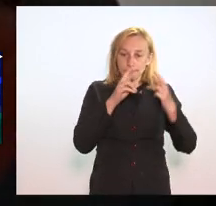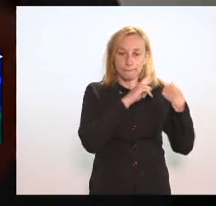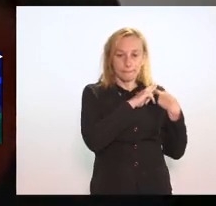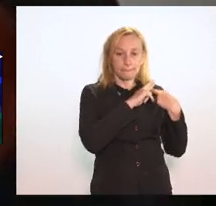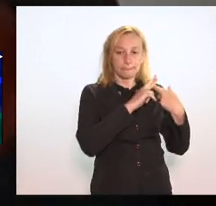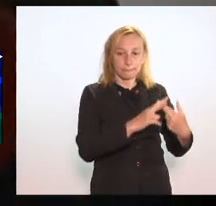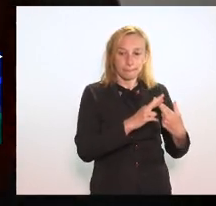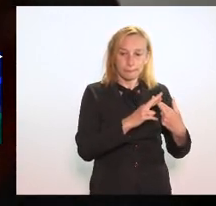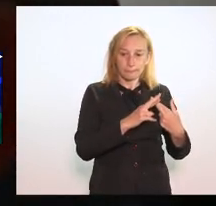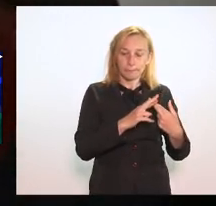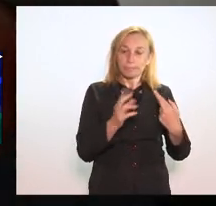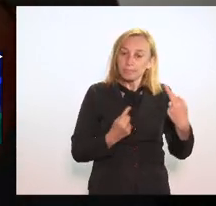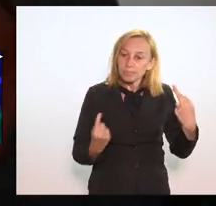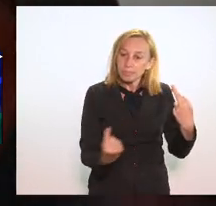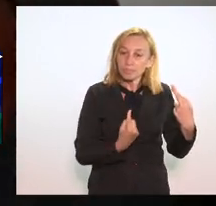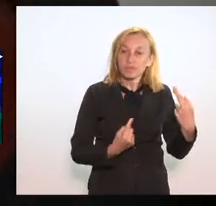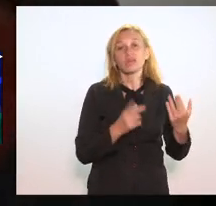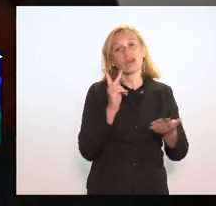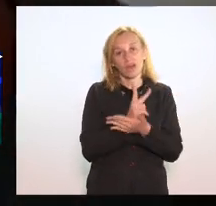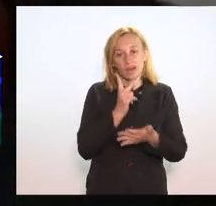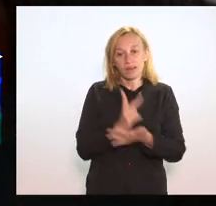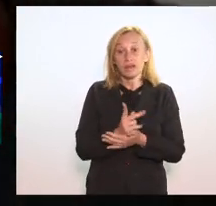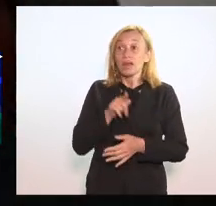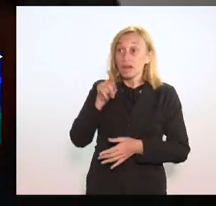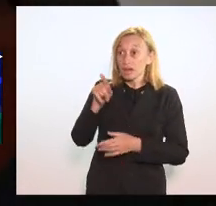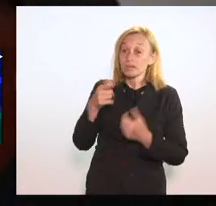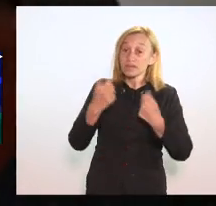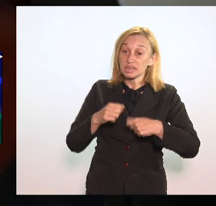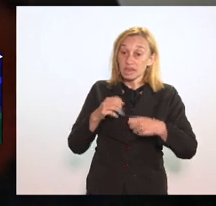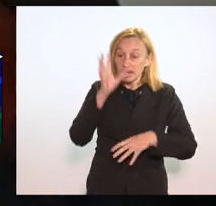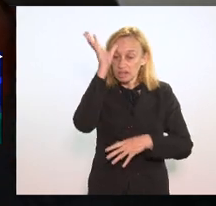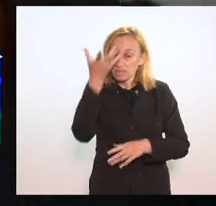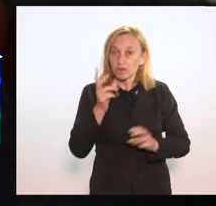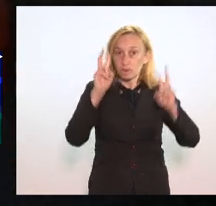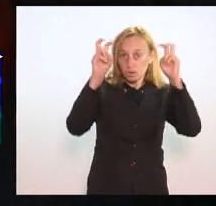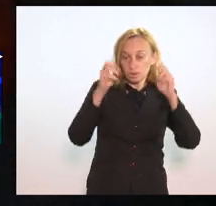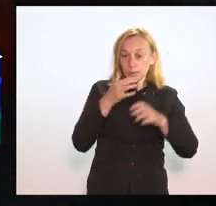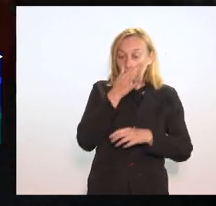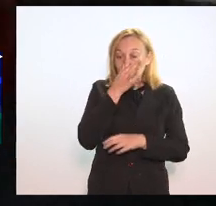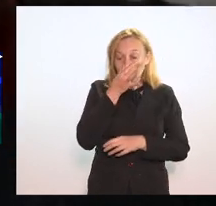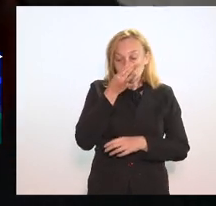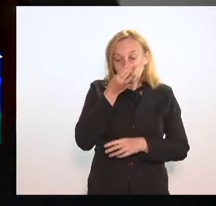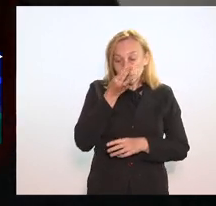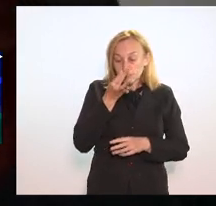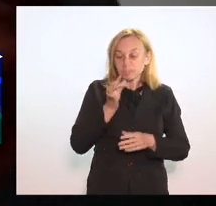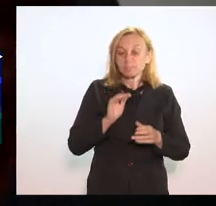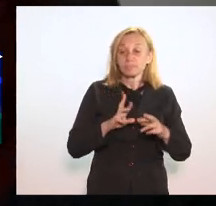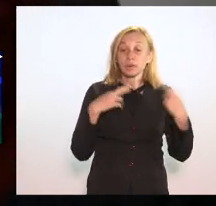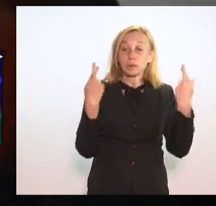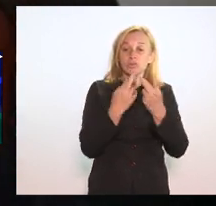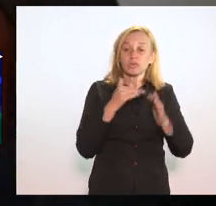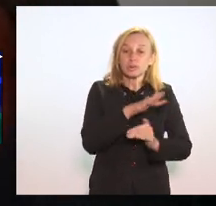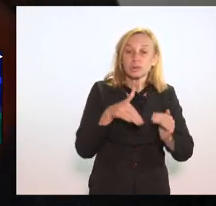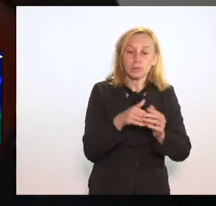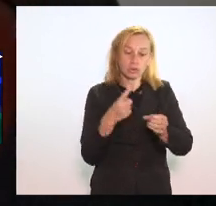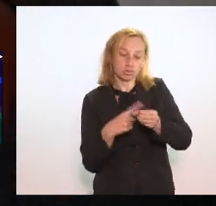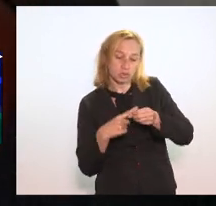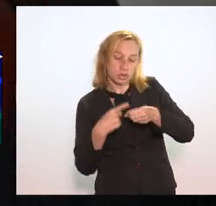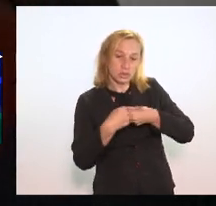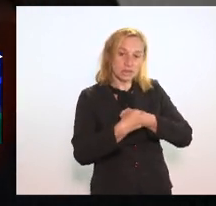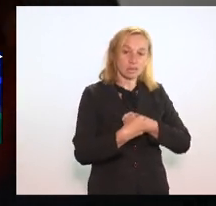para sacada está exagerado ele que teria que resolver essa questão reunindo os municípios da região